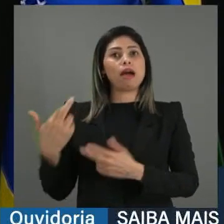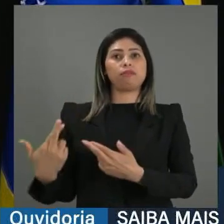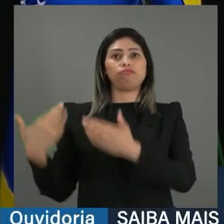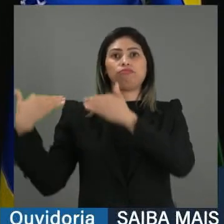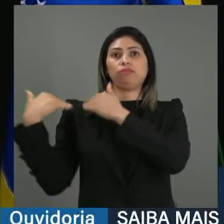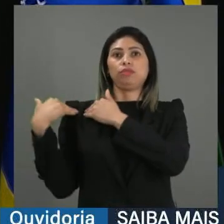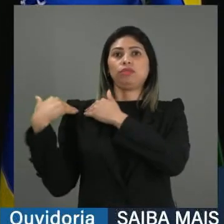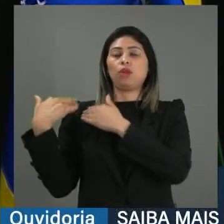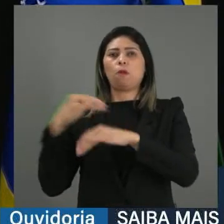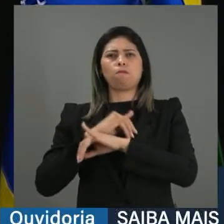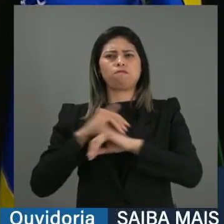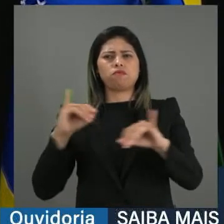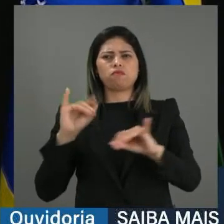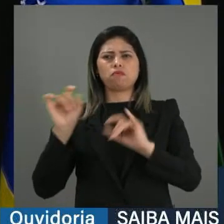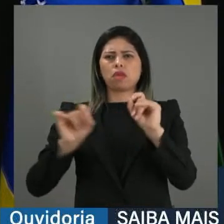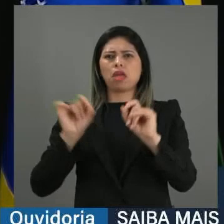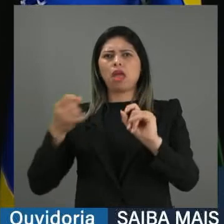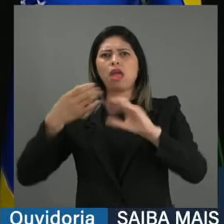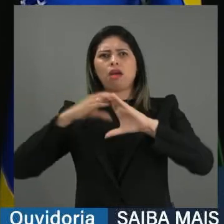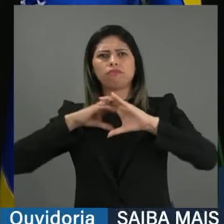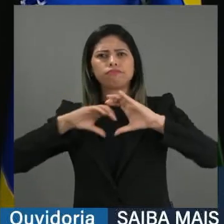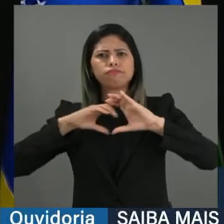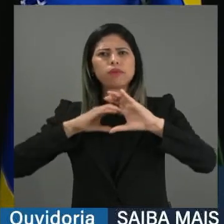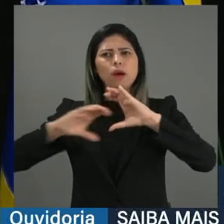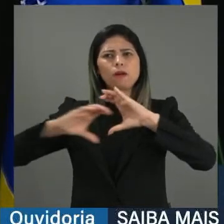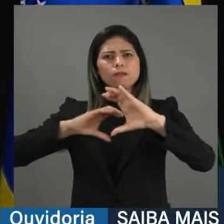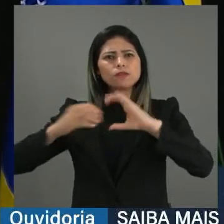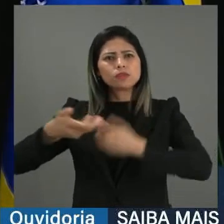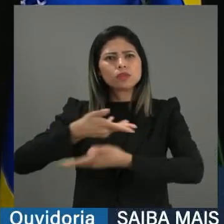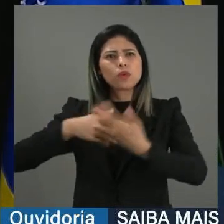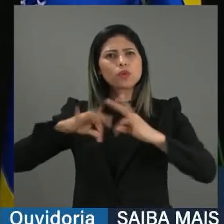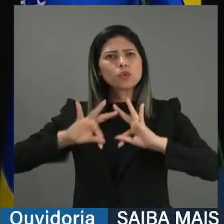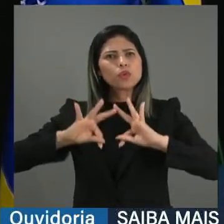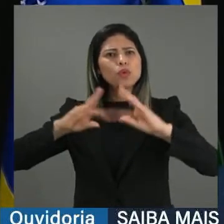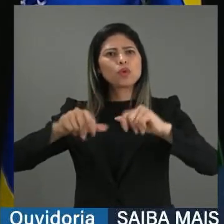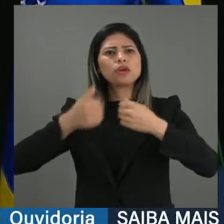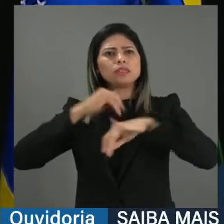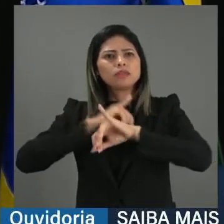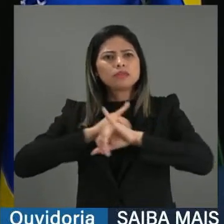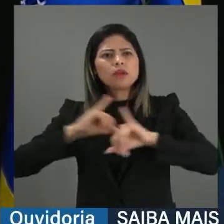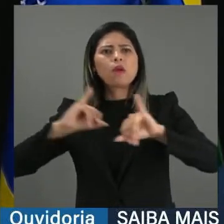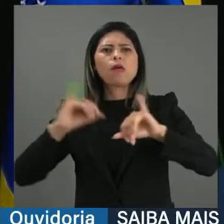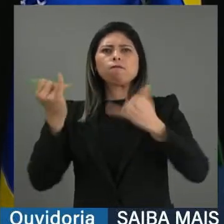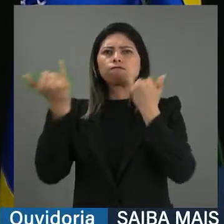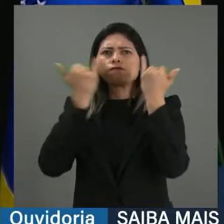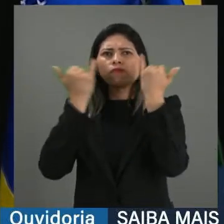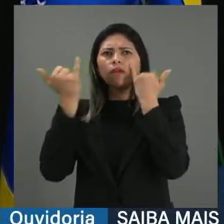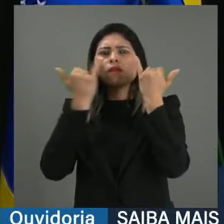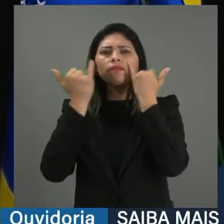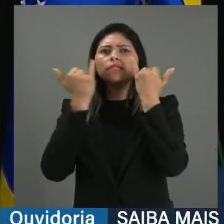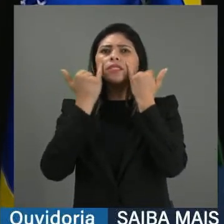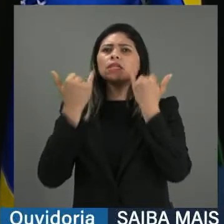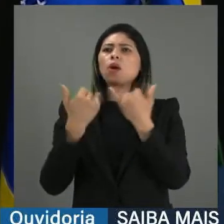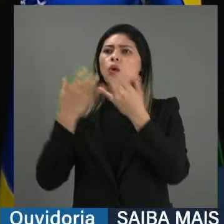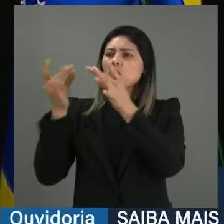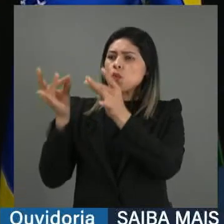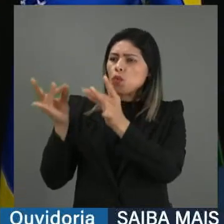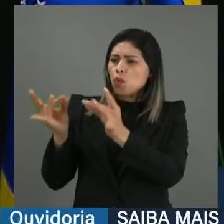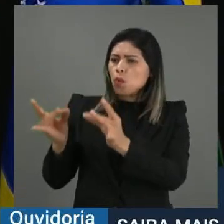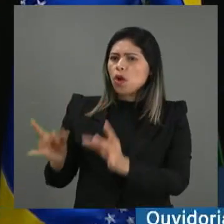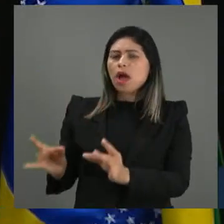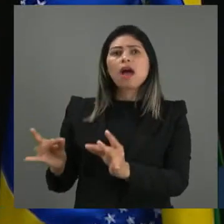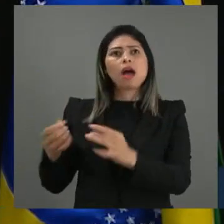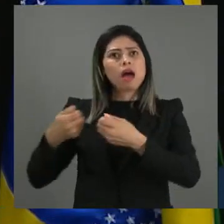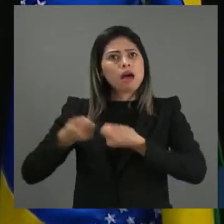os veículos de comunicação do país pelo conteúdo apresentado por